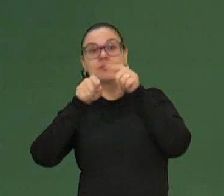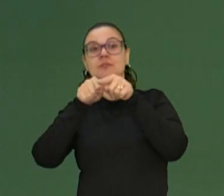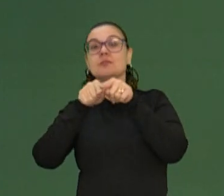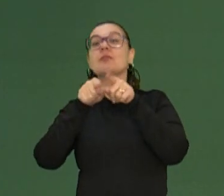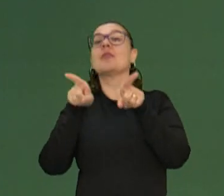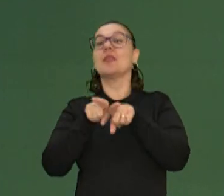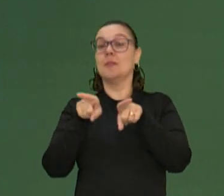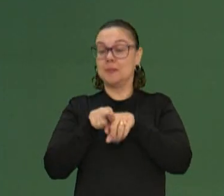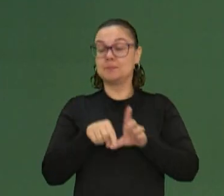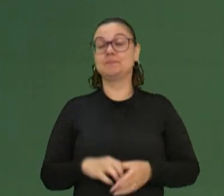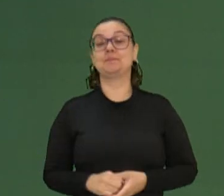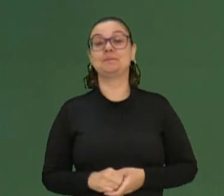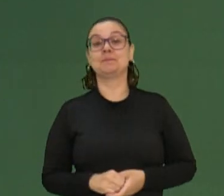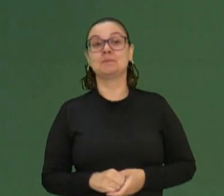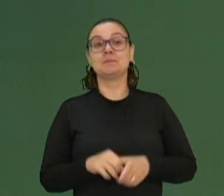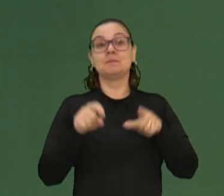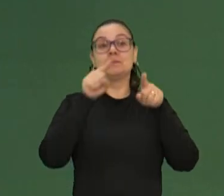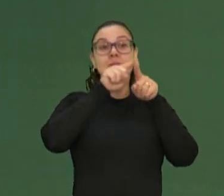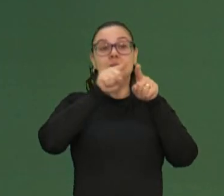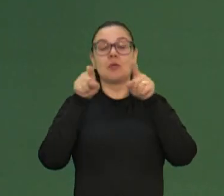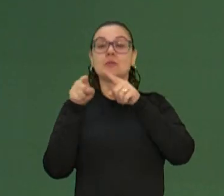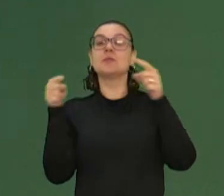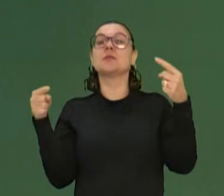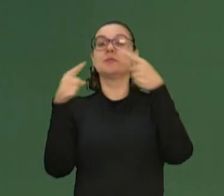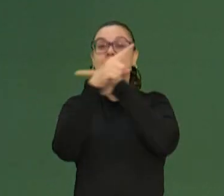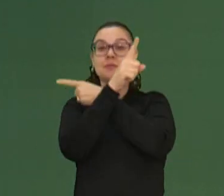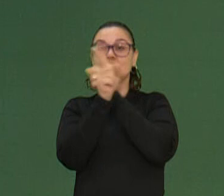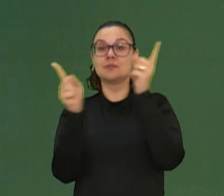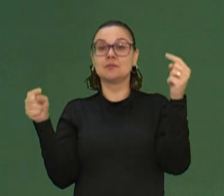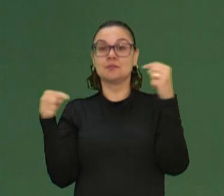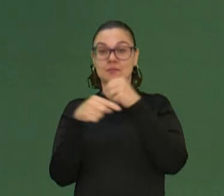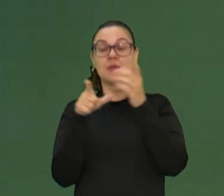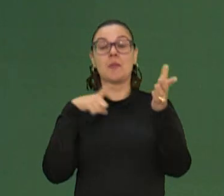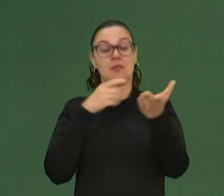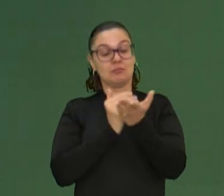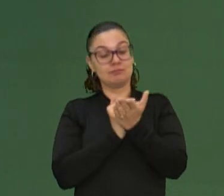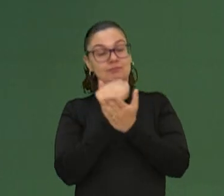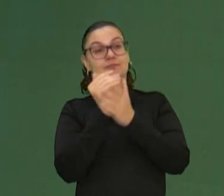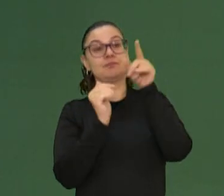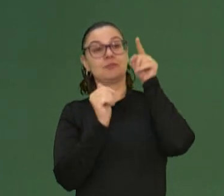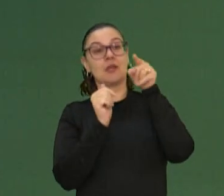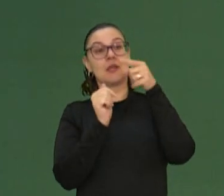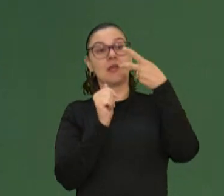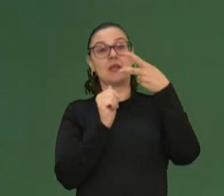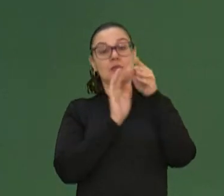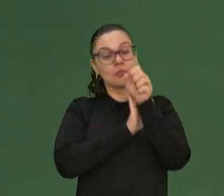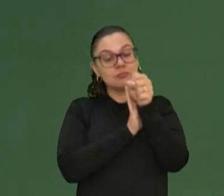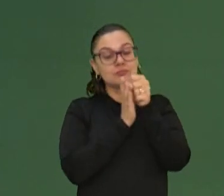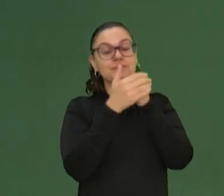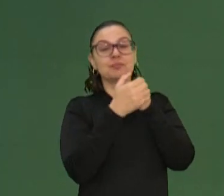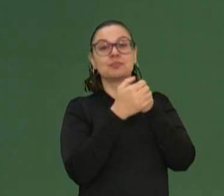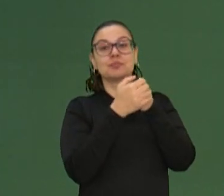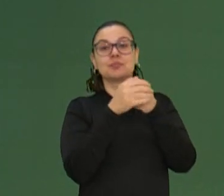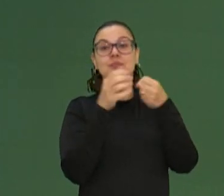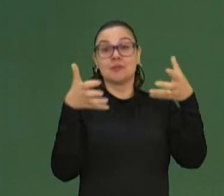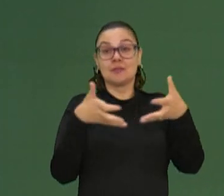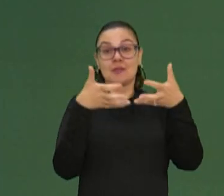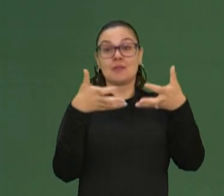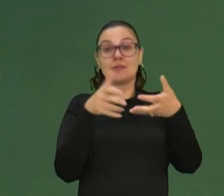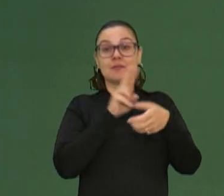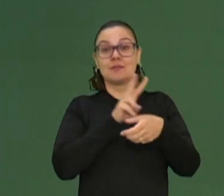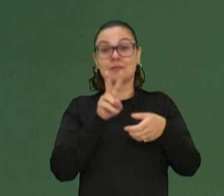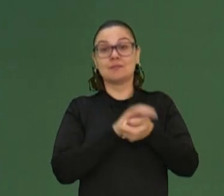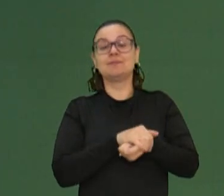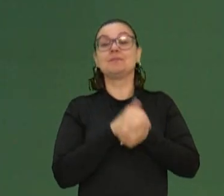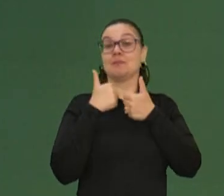interfascicular. Então, esse câmbio, ele também tem um pouco de origem nesse tecido de revestimento da planta. Principalmente quando a